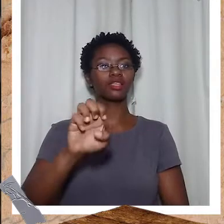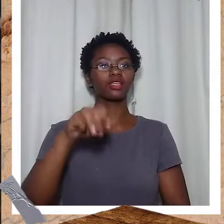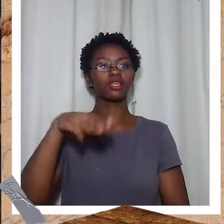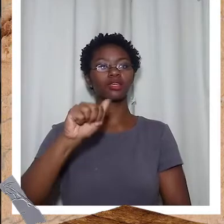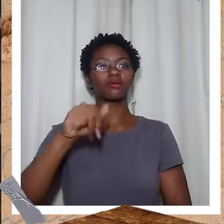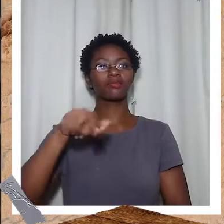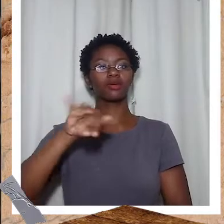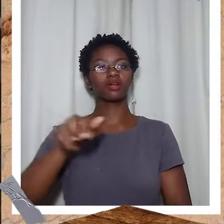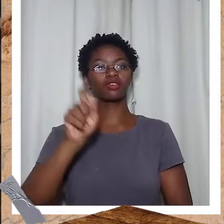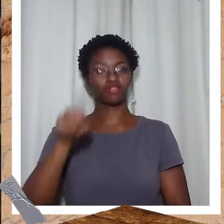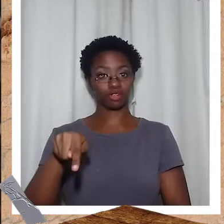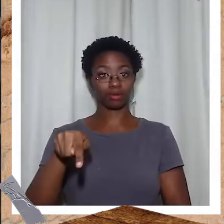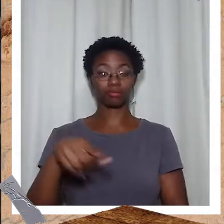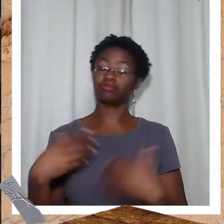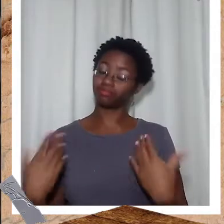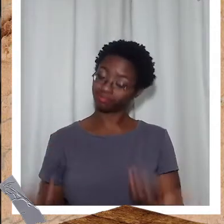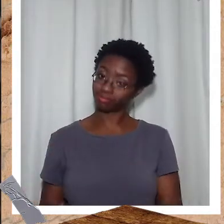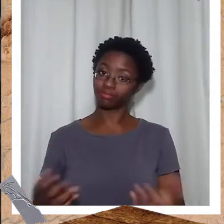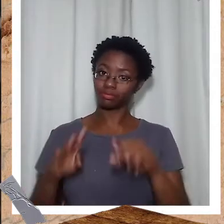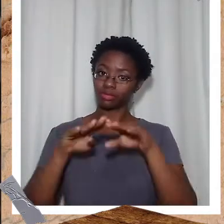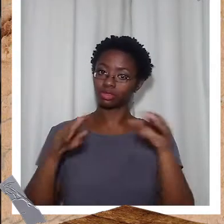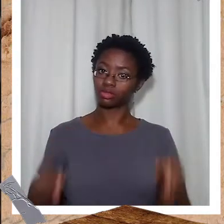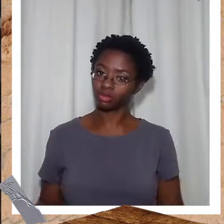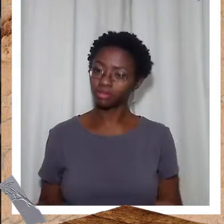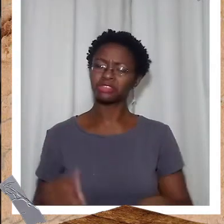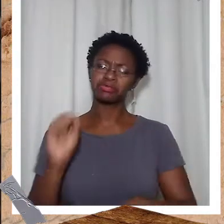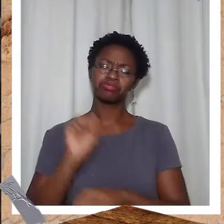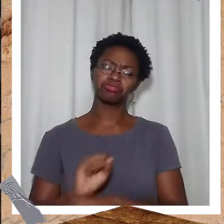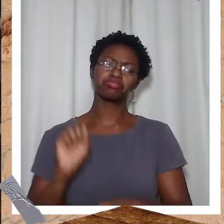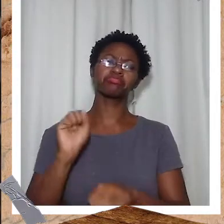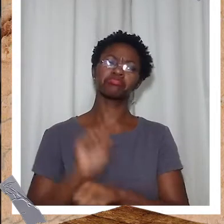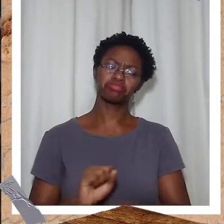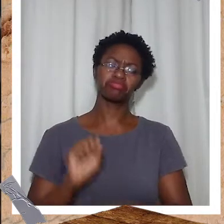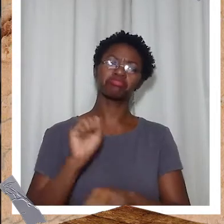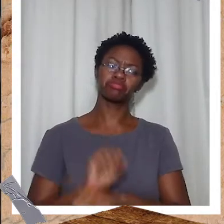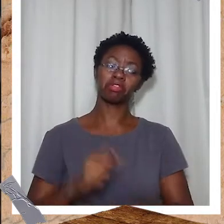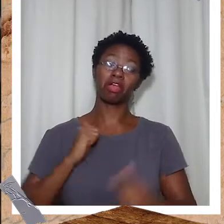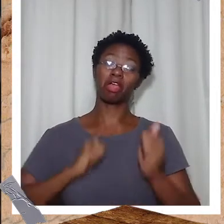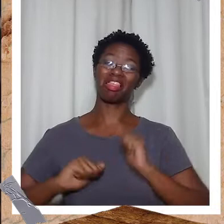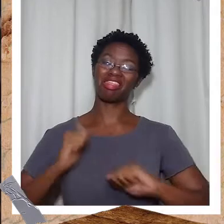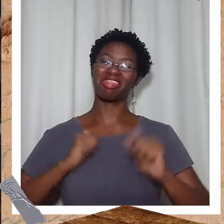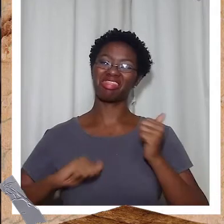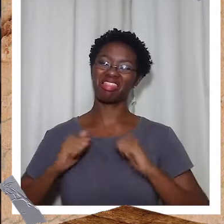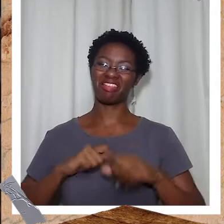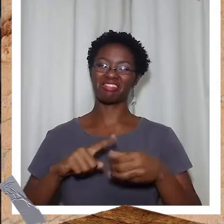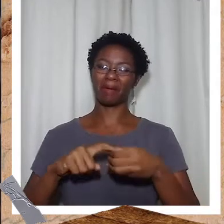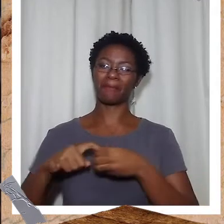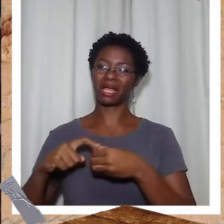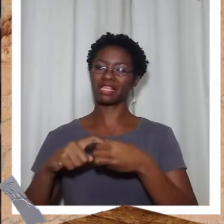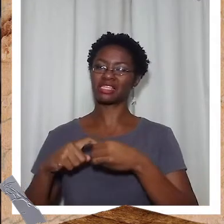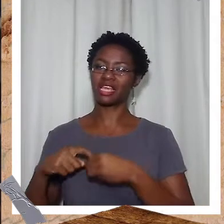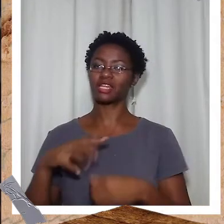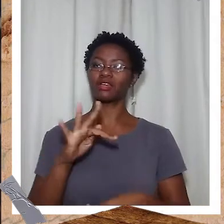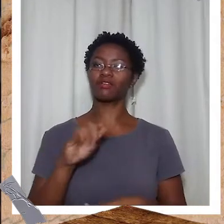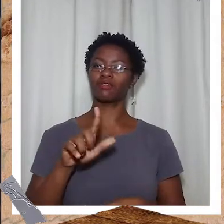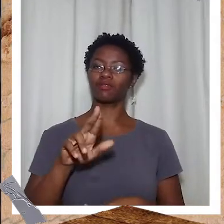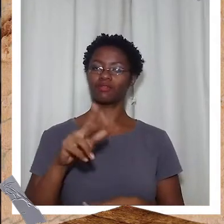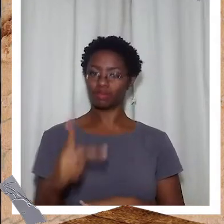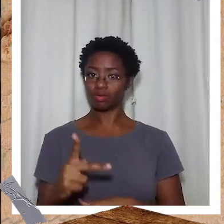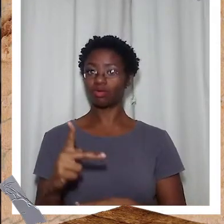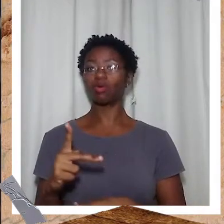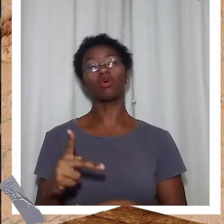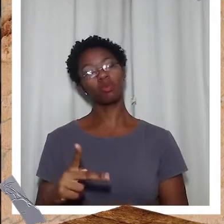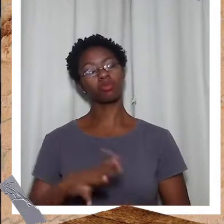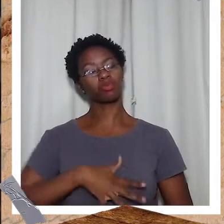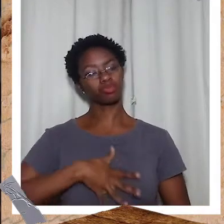mesa muito esperada por nós, né? A parceria com a FLUP, como a Dani disse, é uma parceria que orgulha